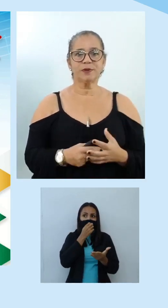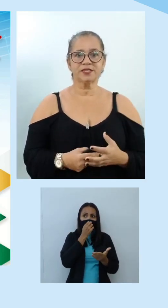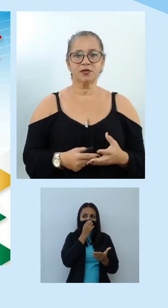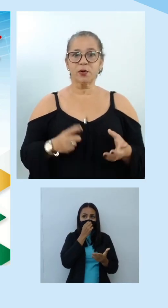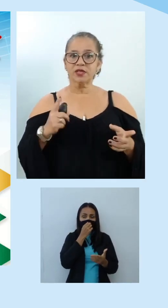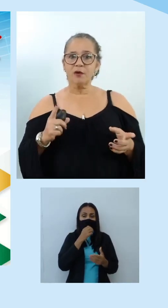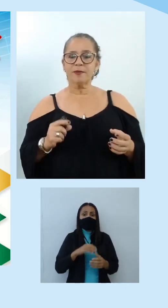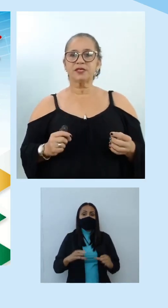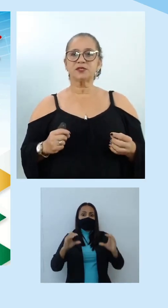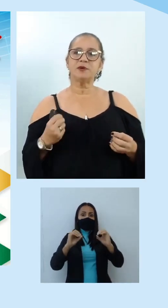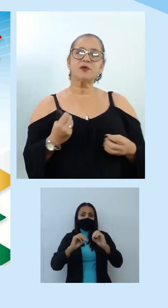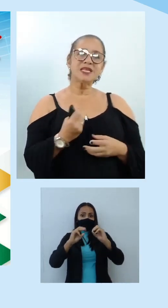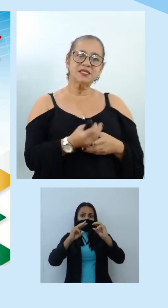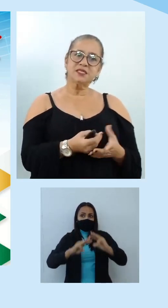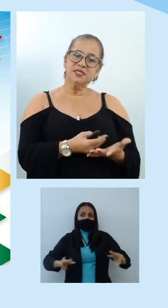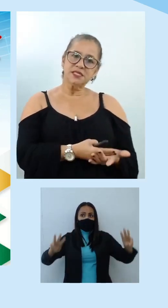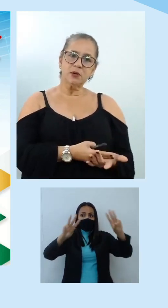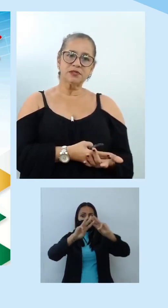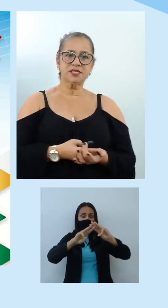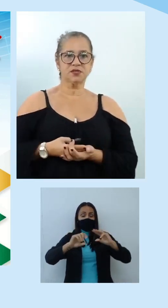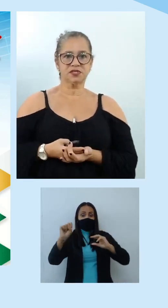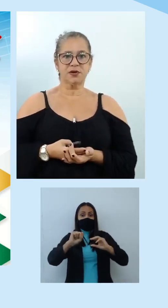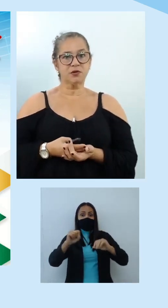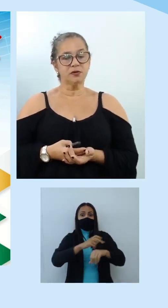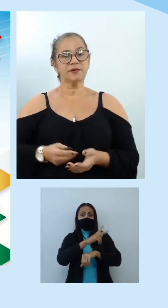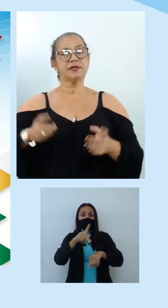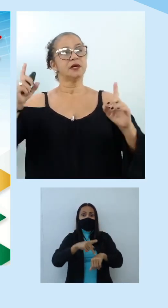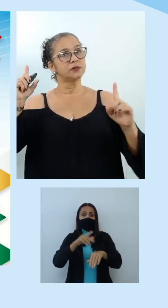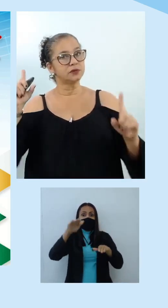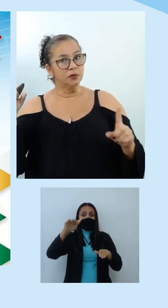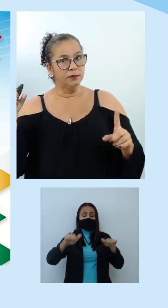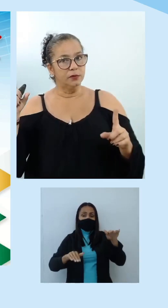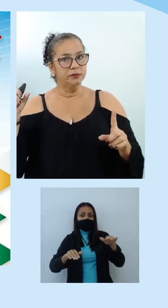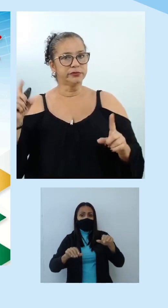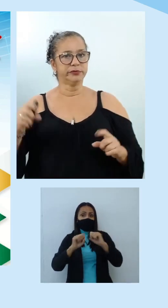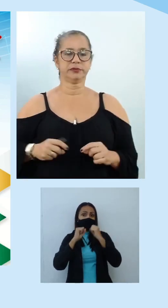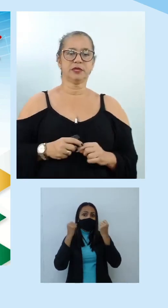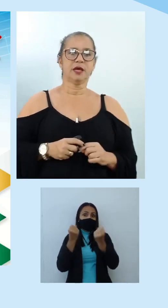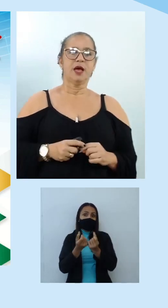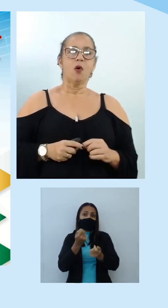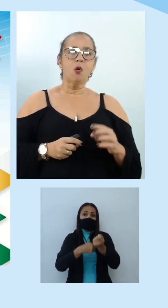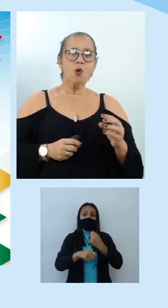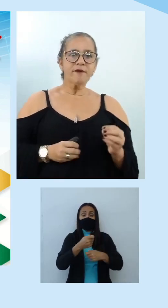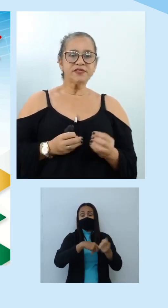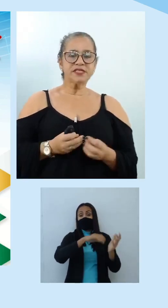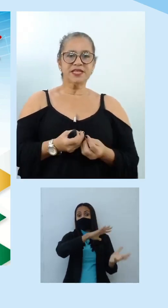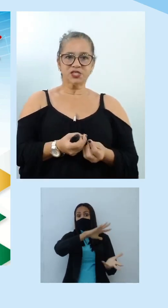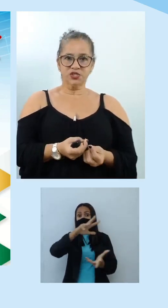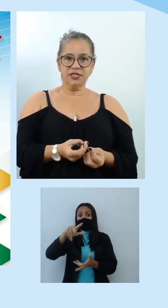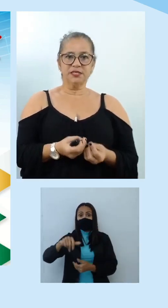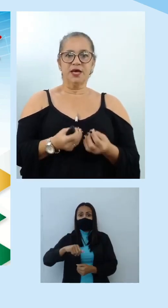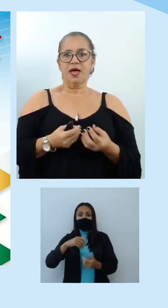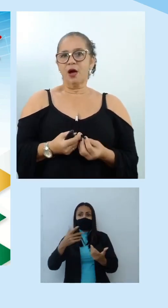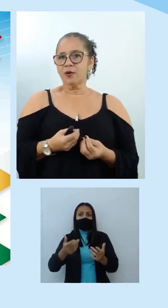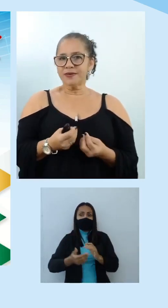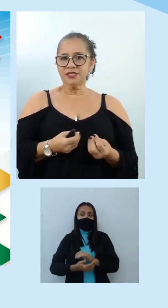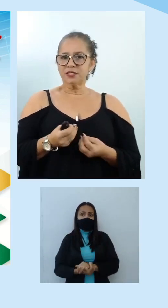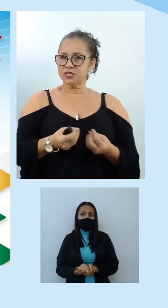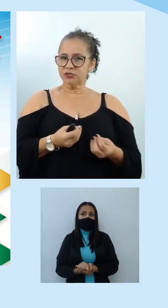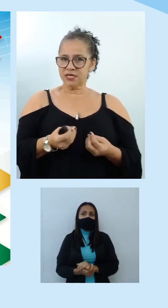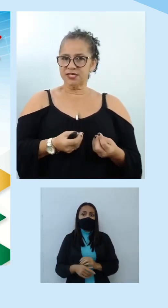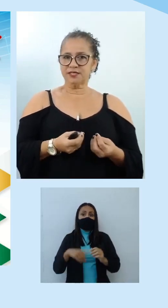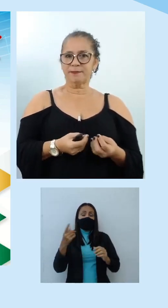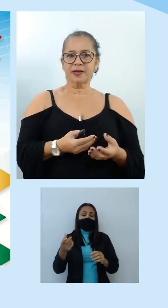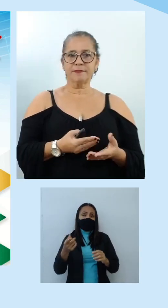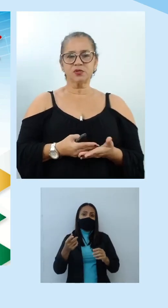diz que o Brasil é o 8º país com maior índice de desigualdade social e econômica do mundo. O coeficiente da Gini é uma medida